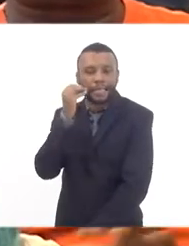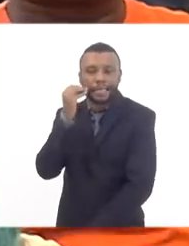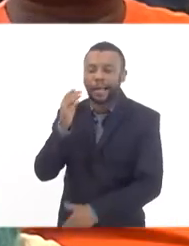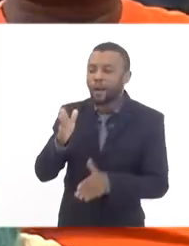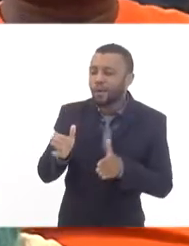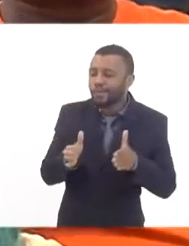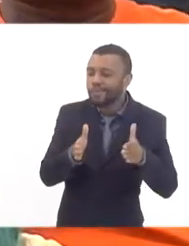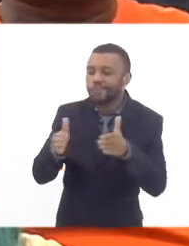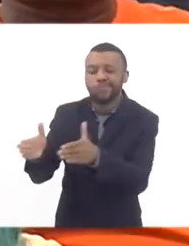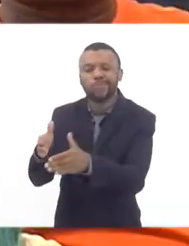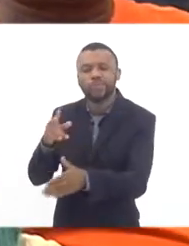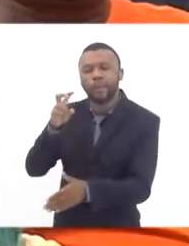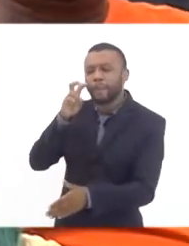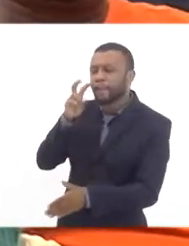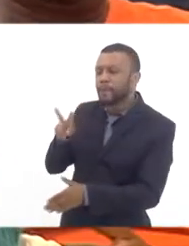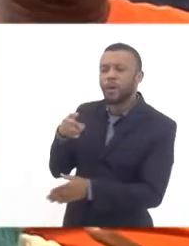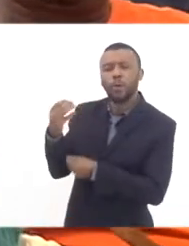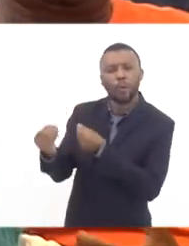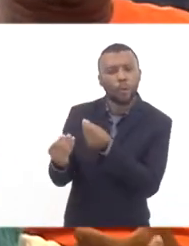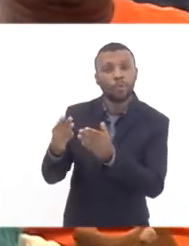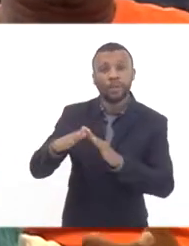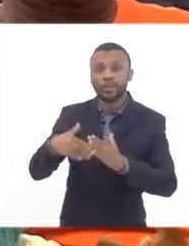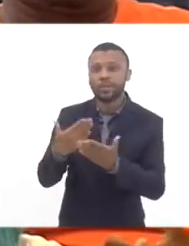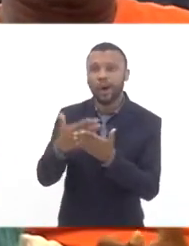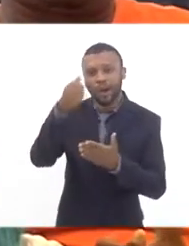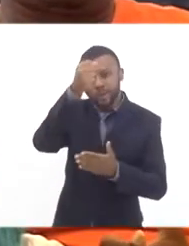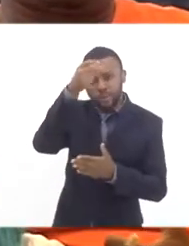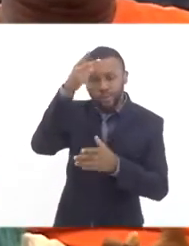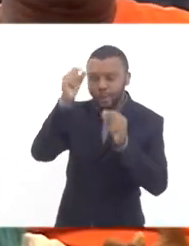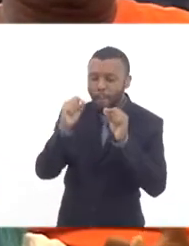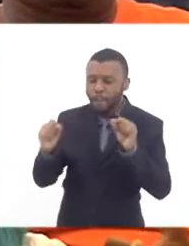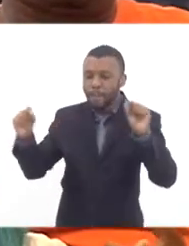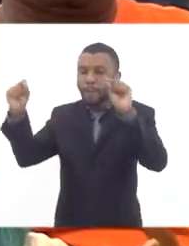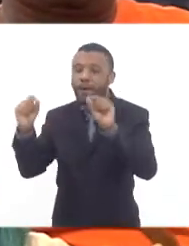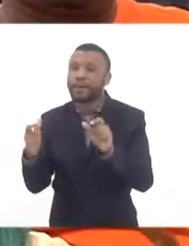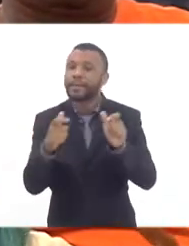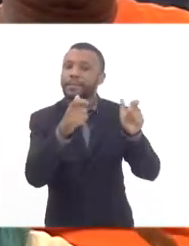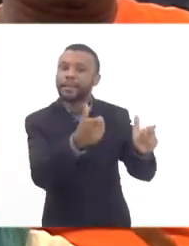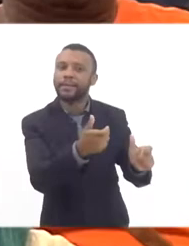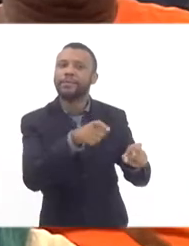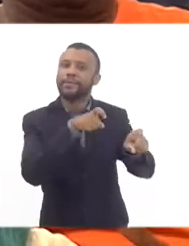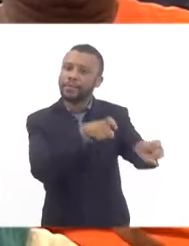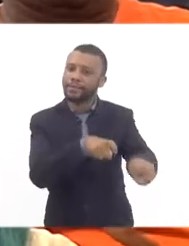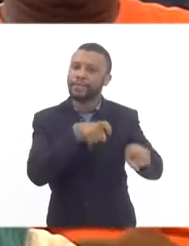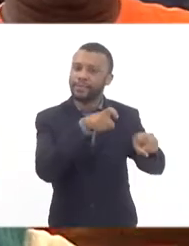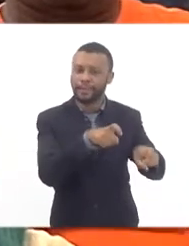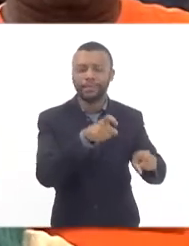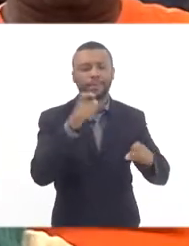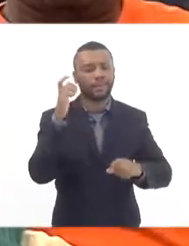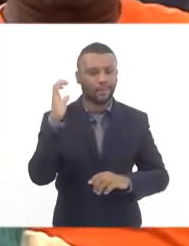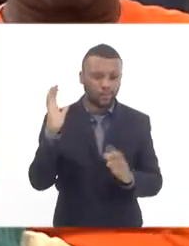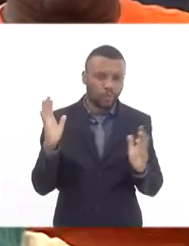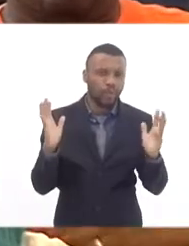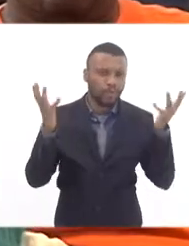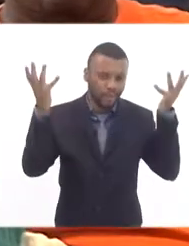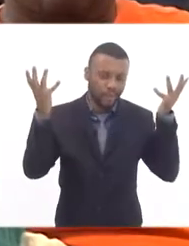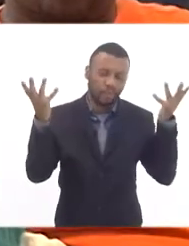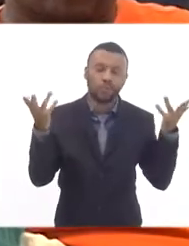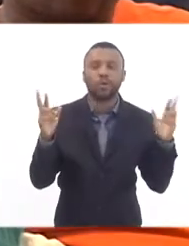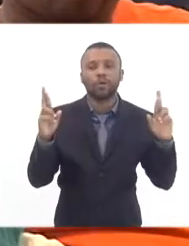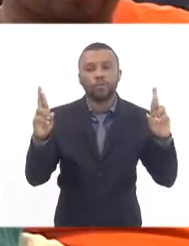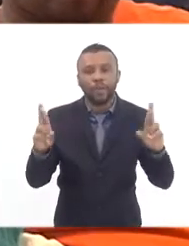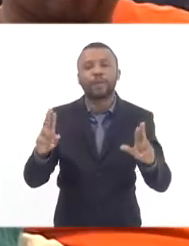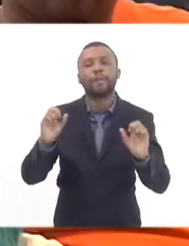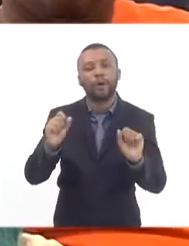como os alunos estavam indo, quanto tinha de escolas municipais na Fazenda do Colubandê no evento. Então, que isso possa se repetir mais vezes, e